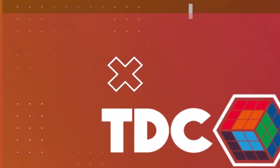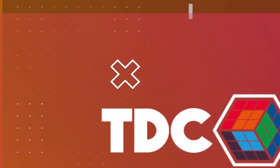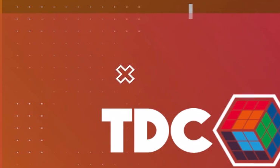muita gente tem dificuldade, não tem, às vezes, a coragem de vir falar sobre esse tema. Tá bom?